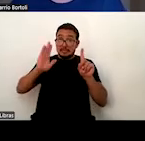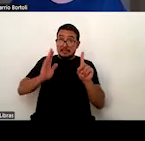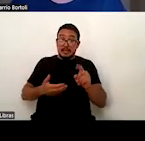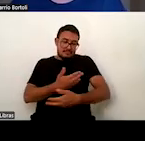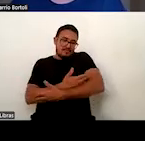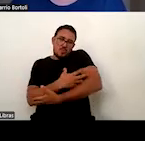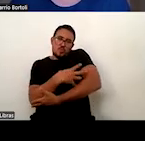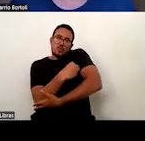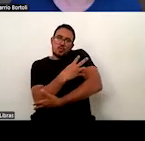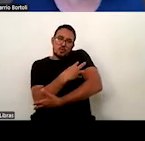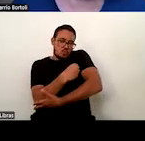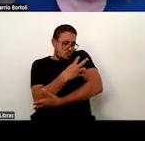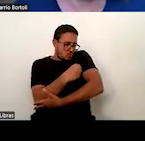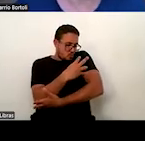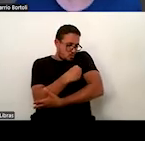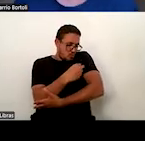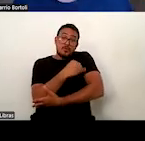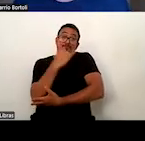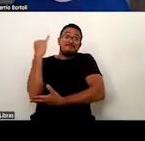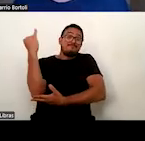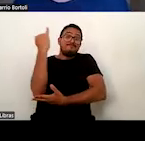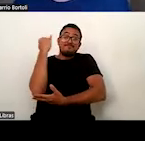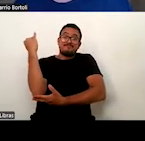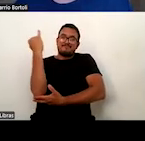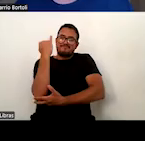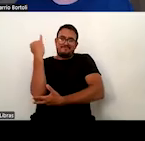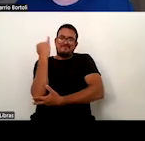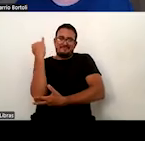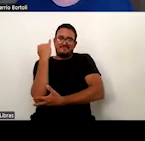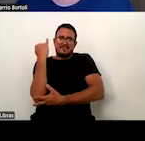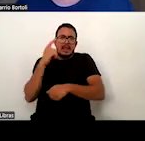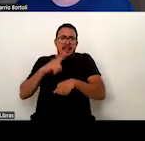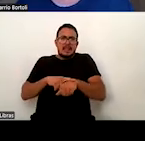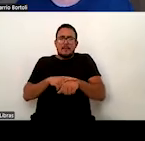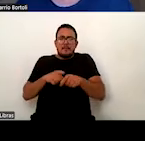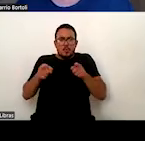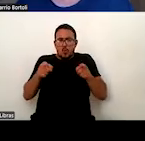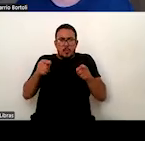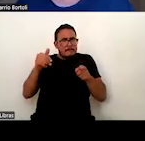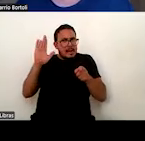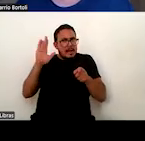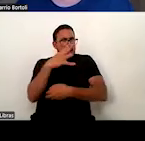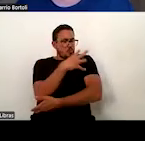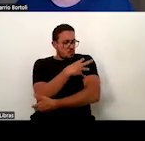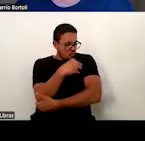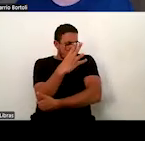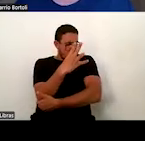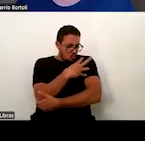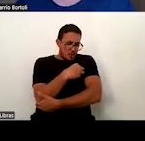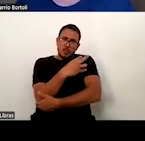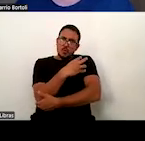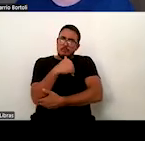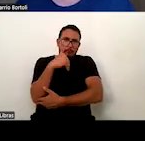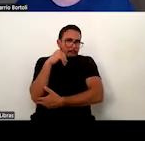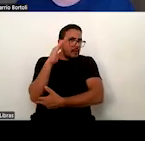mãe conseguir amamentar o filho, melhor, porque isso vai ajudar na formação da microbiota da criança, e